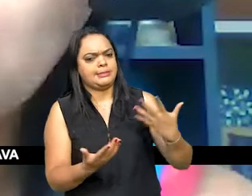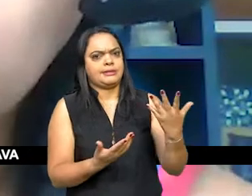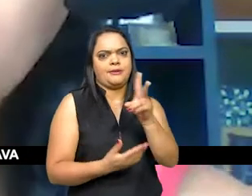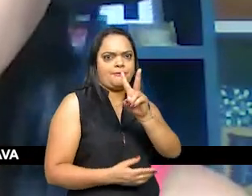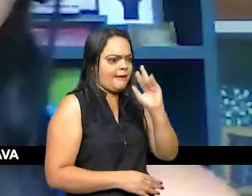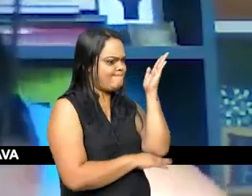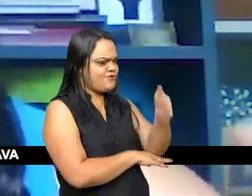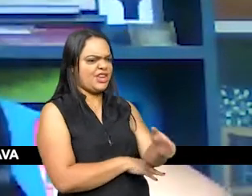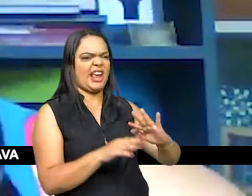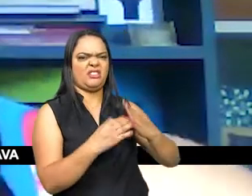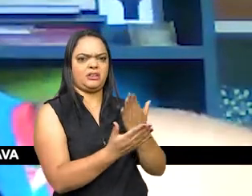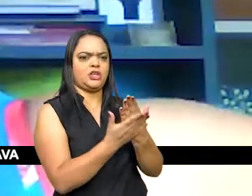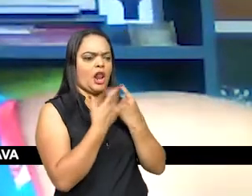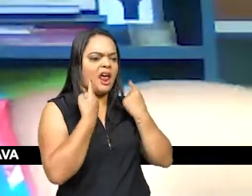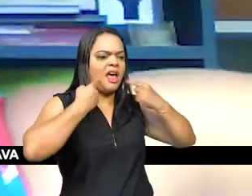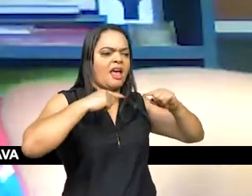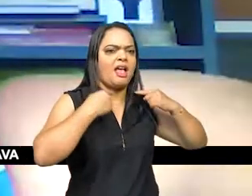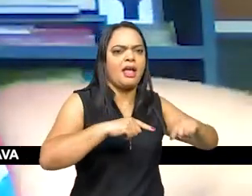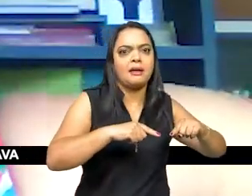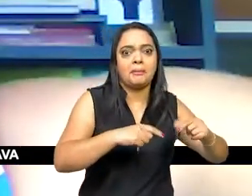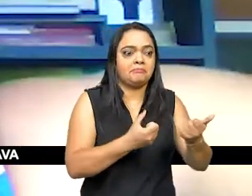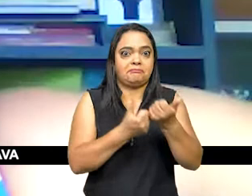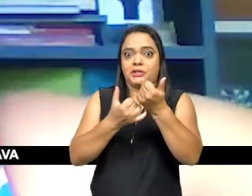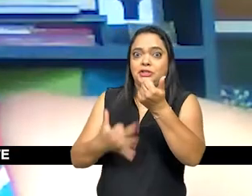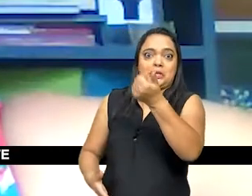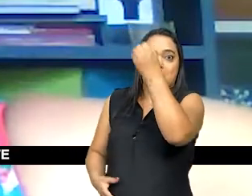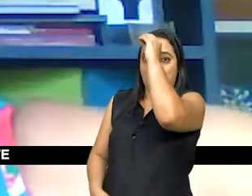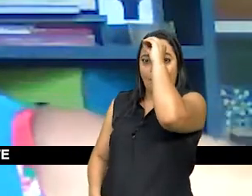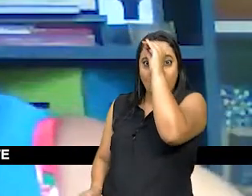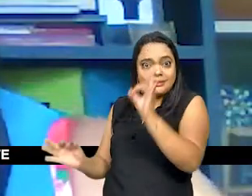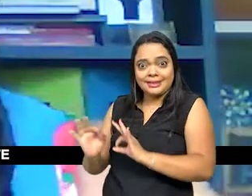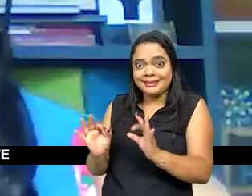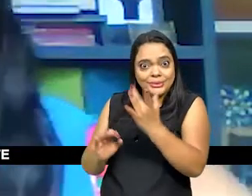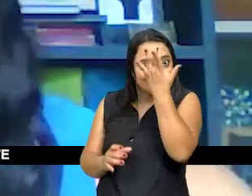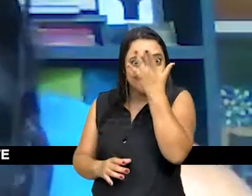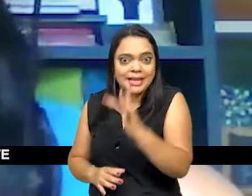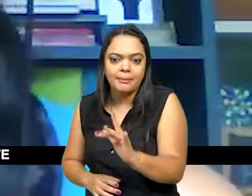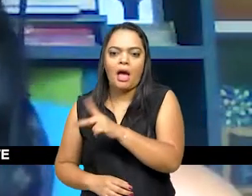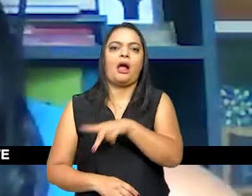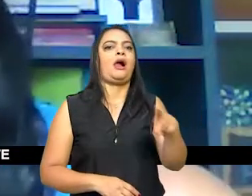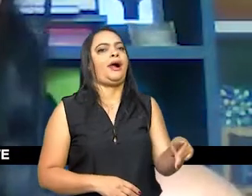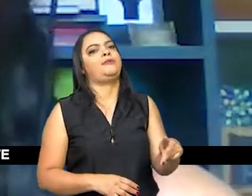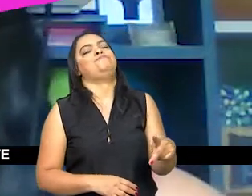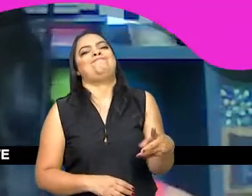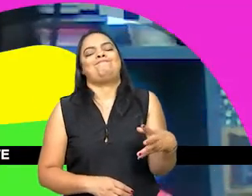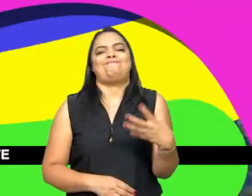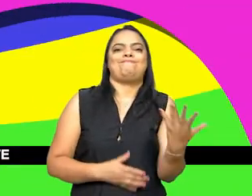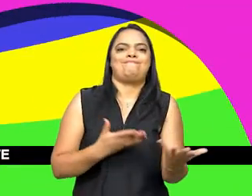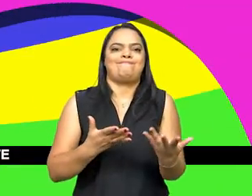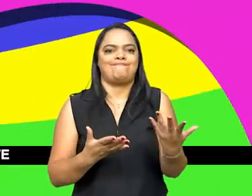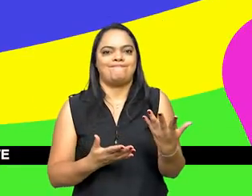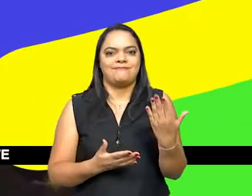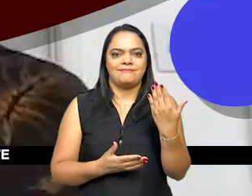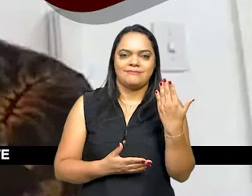na escola e aquela equipe de gestores nem sabia o que estava acontecendo. Aí esse professor vai estar completamente fragilizado e